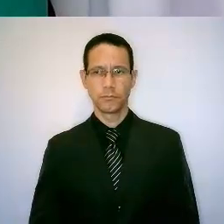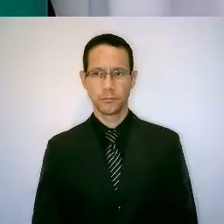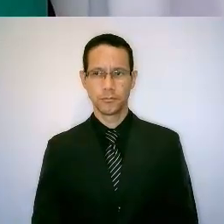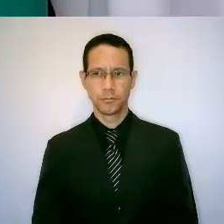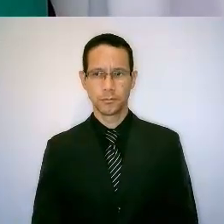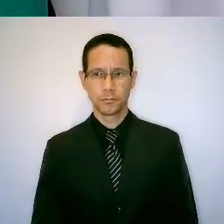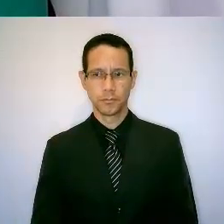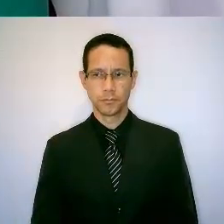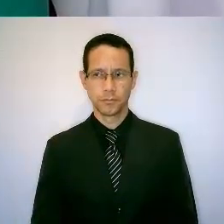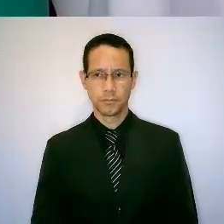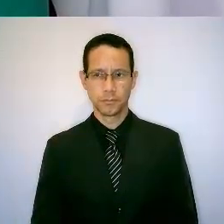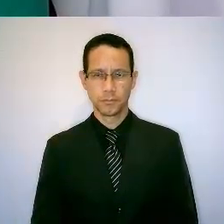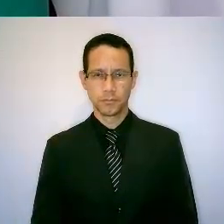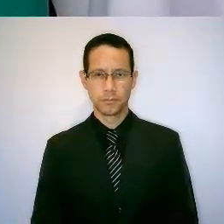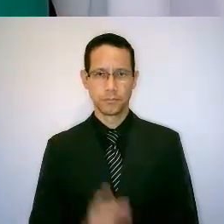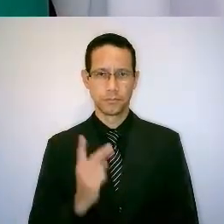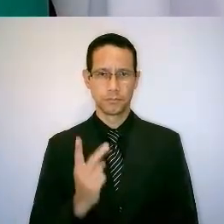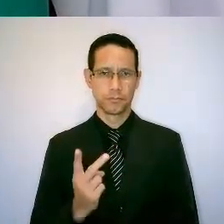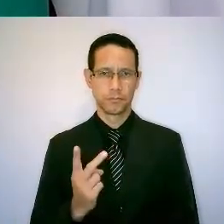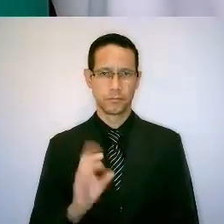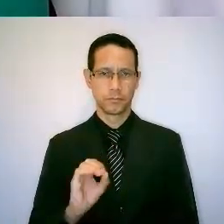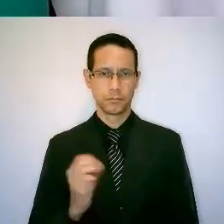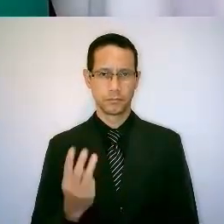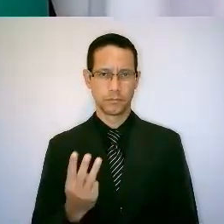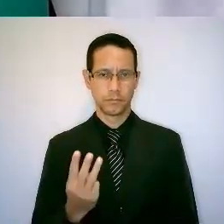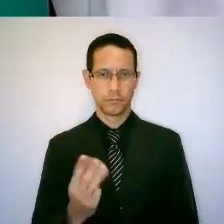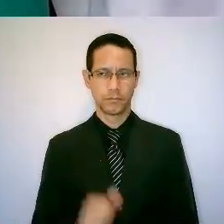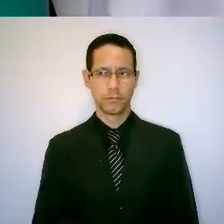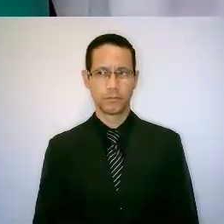o número 203 153